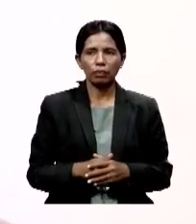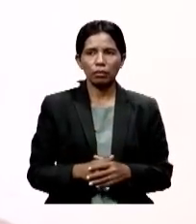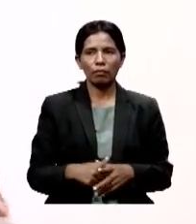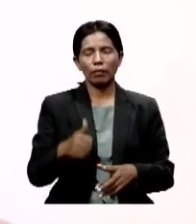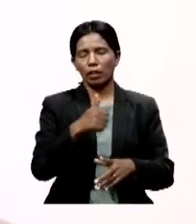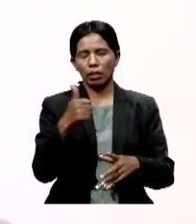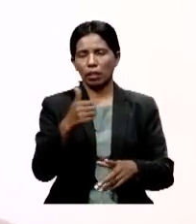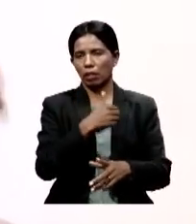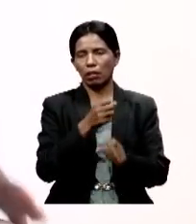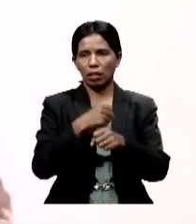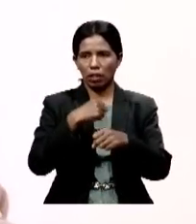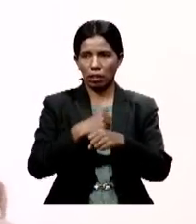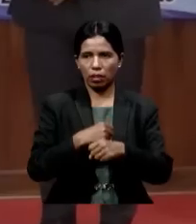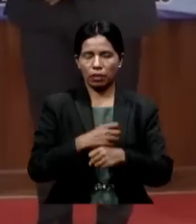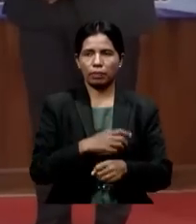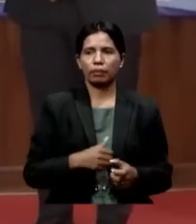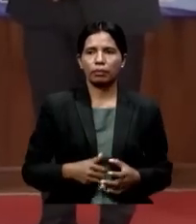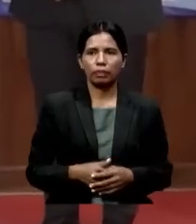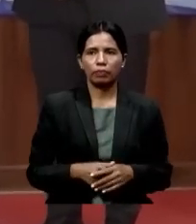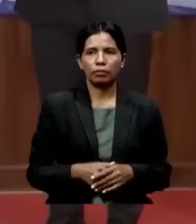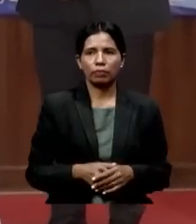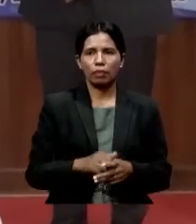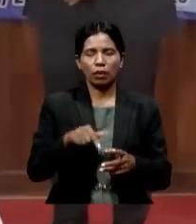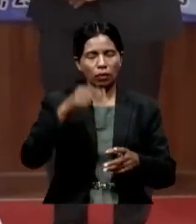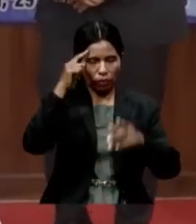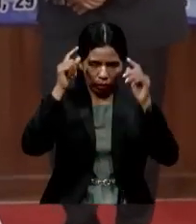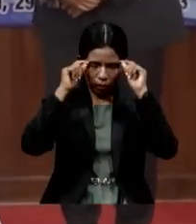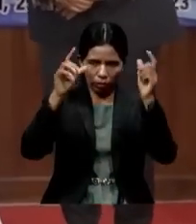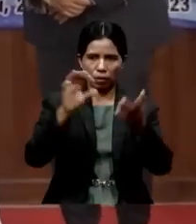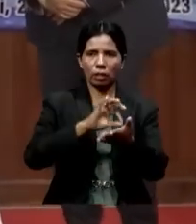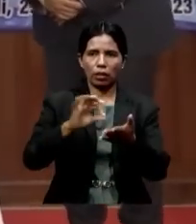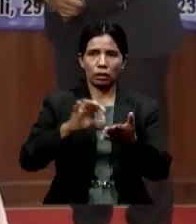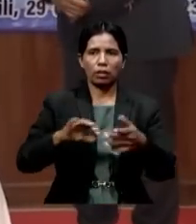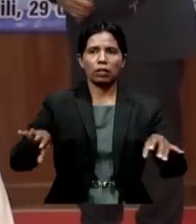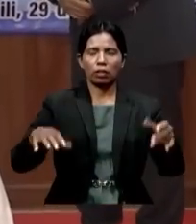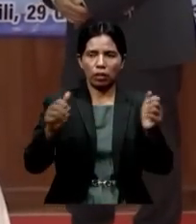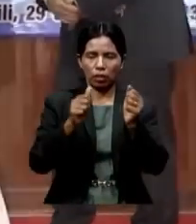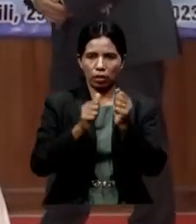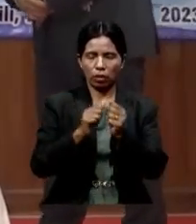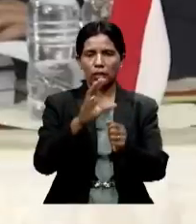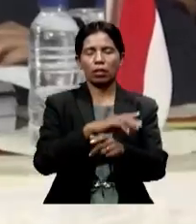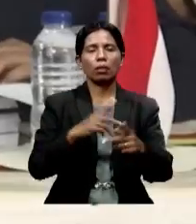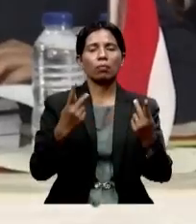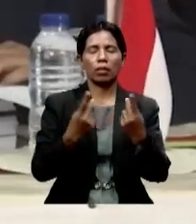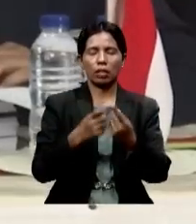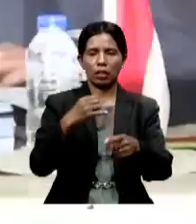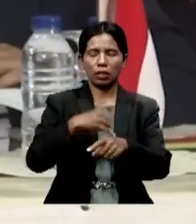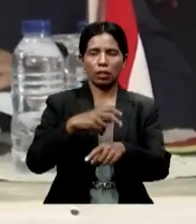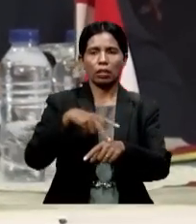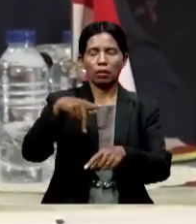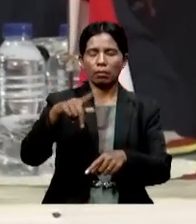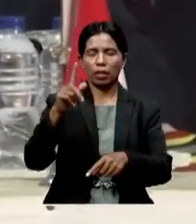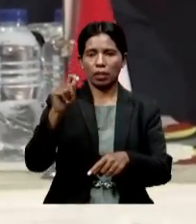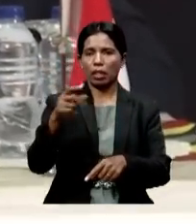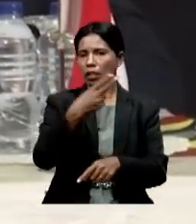ki inisia, oke nia inisia. Governo Timor Leste assina ona kontratu ho empresa internasional PT Waskita